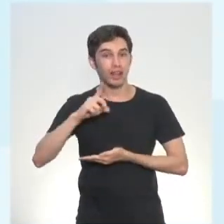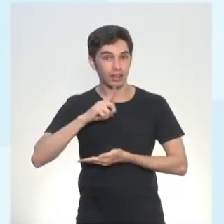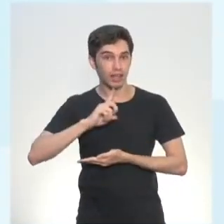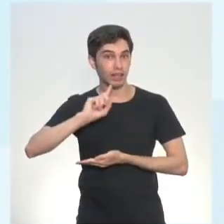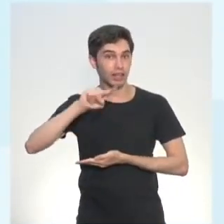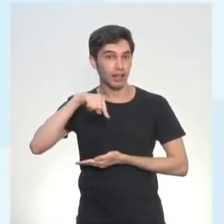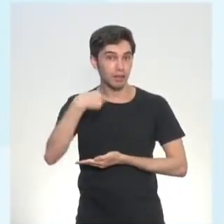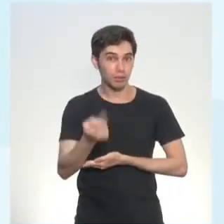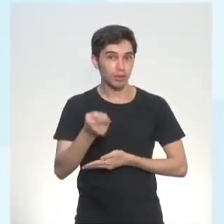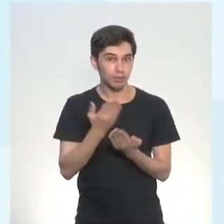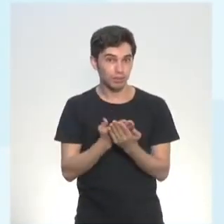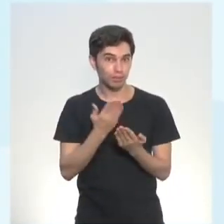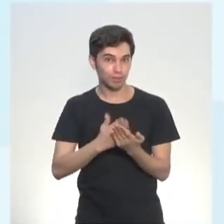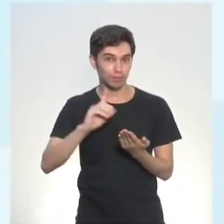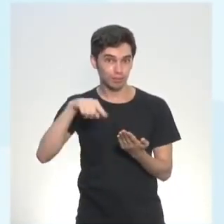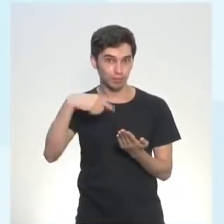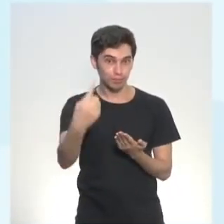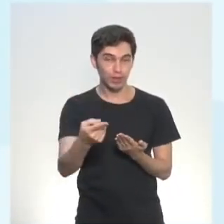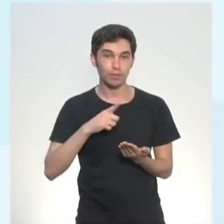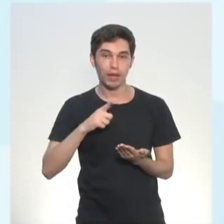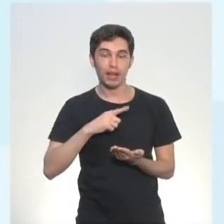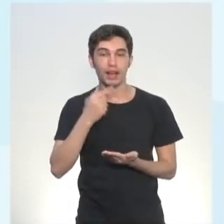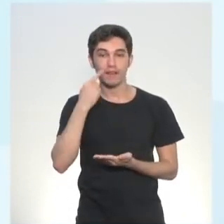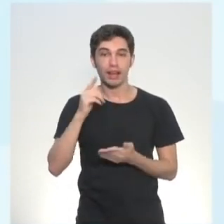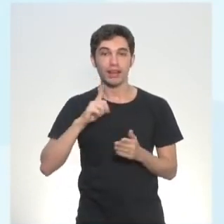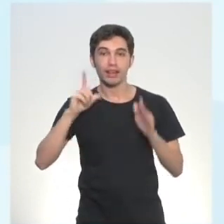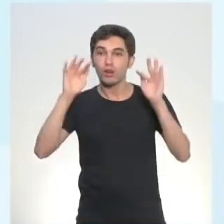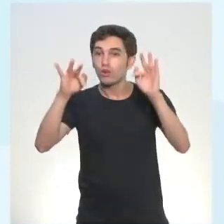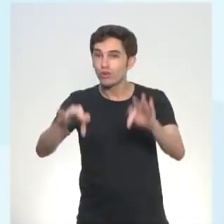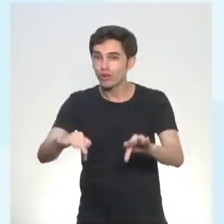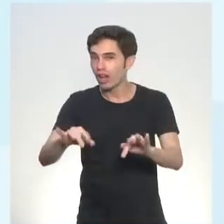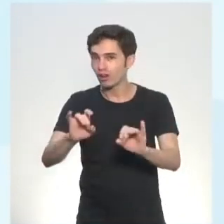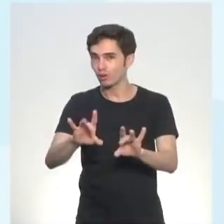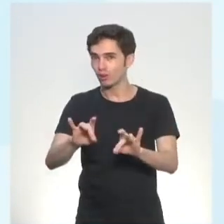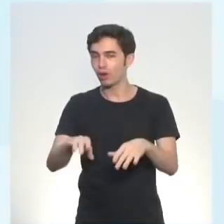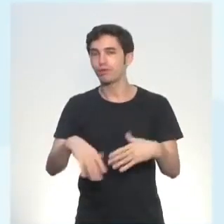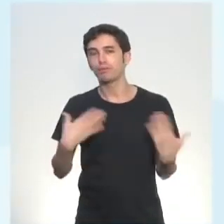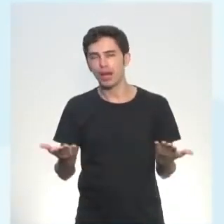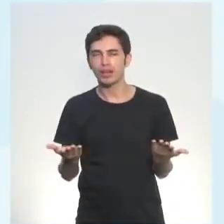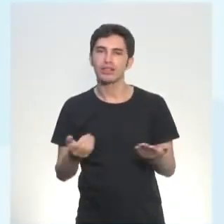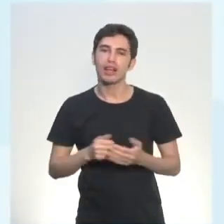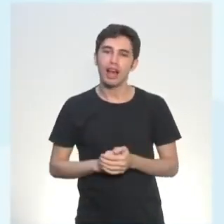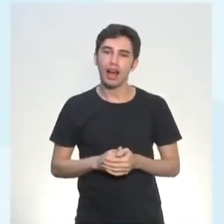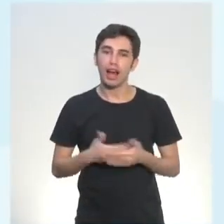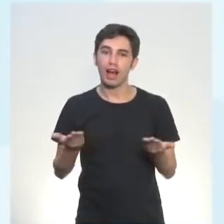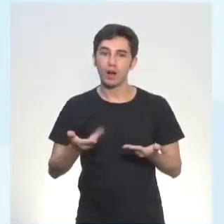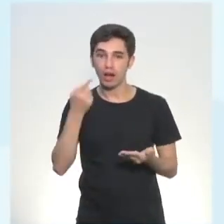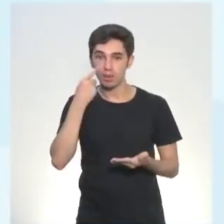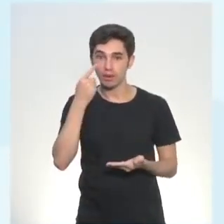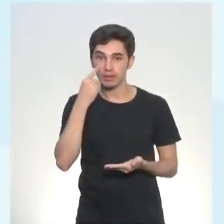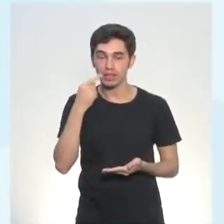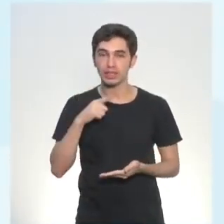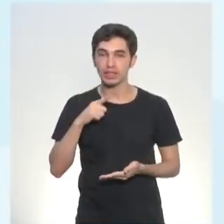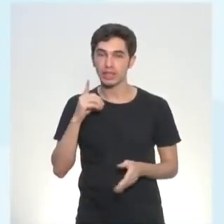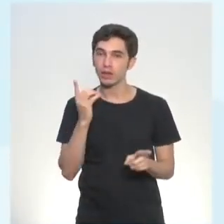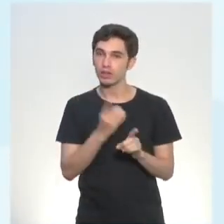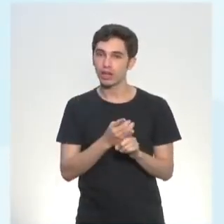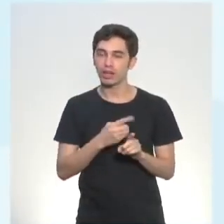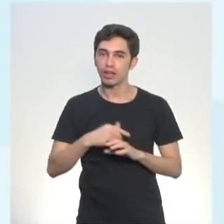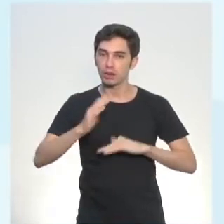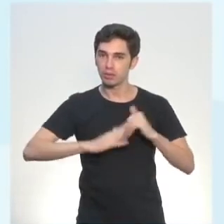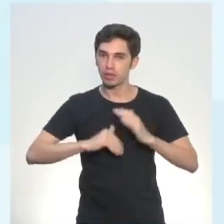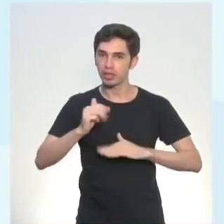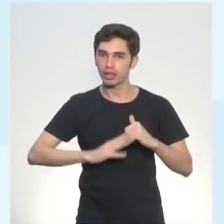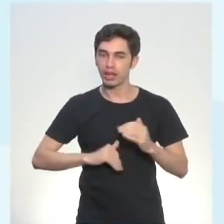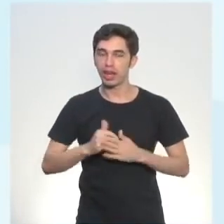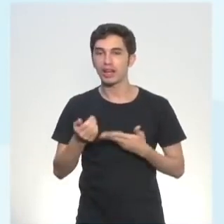nas nossas próximas aulas, ela vindo no final, tá? Mas aí, olha, para vocês terem aí a habilidade do currículo paulista, então a gente